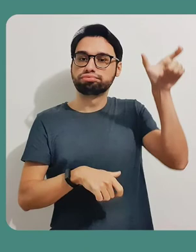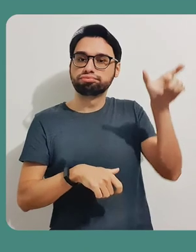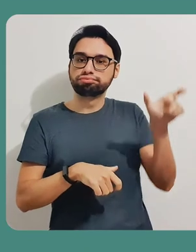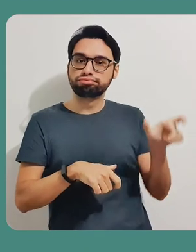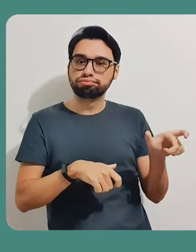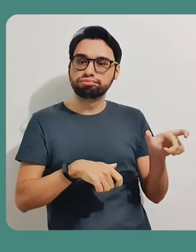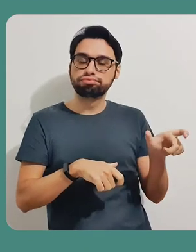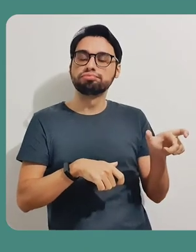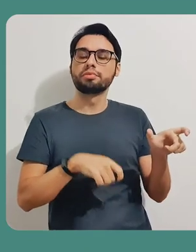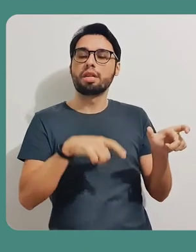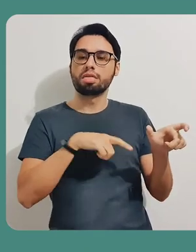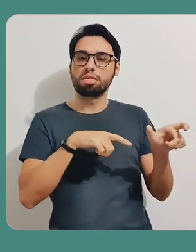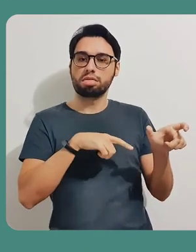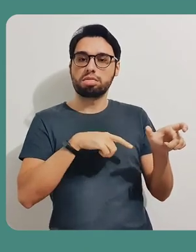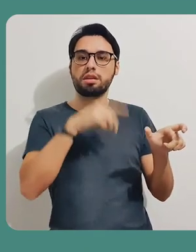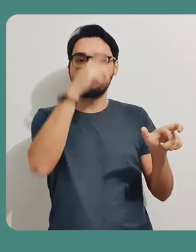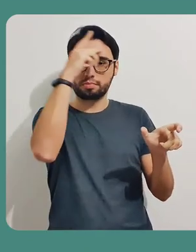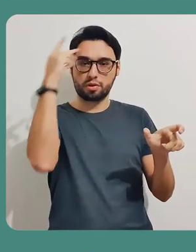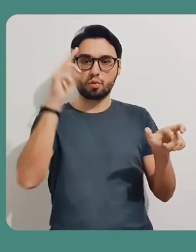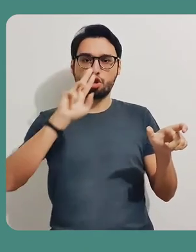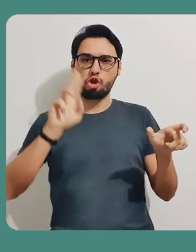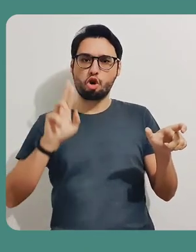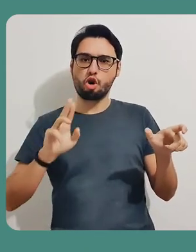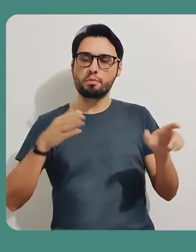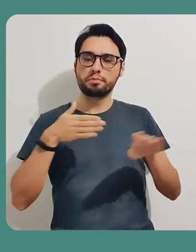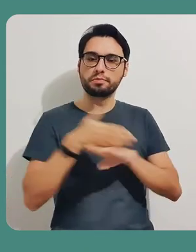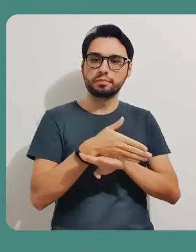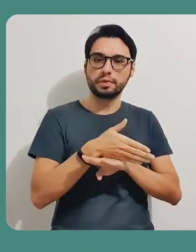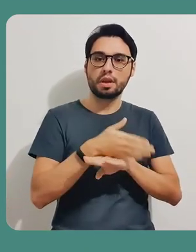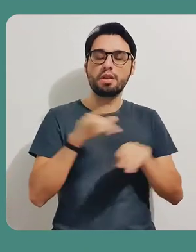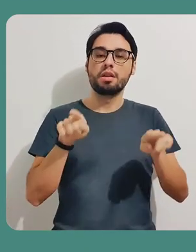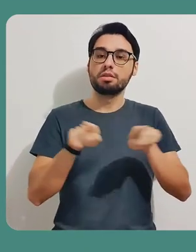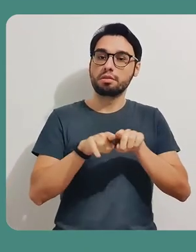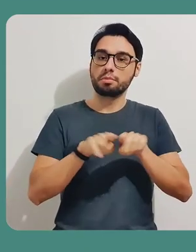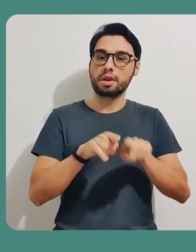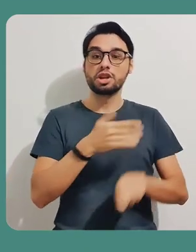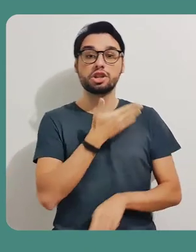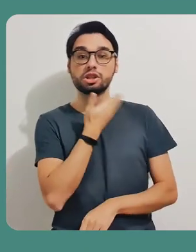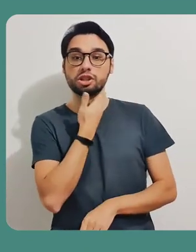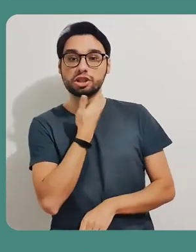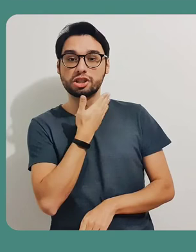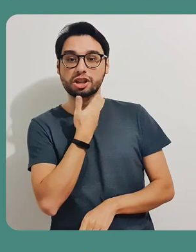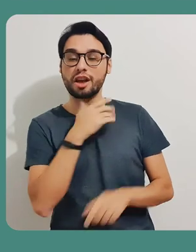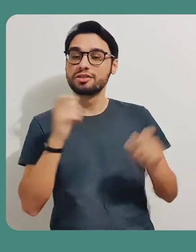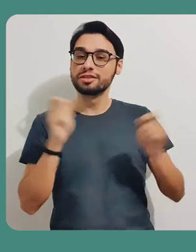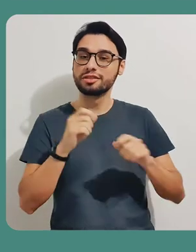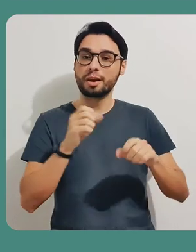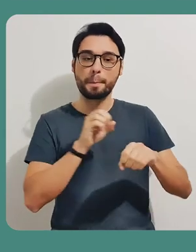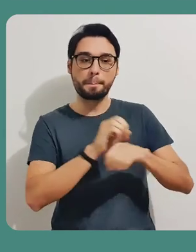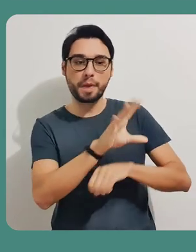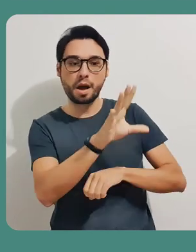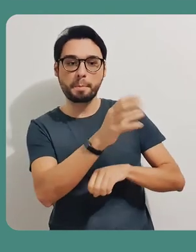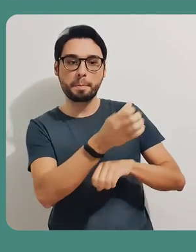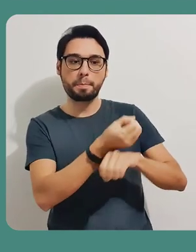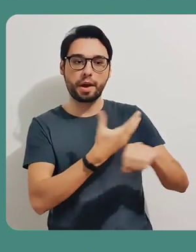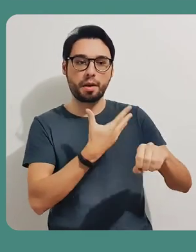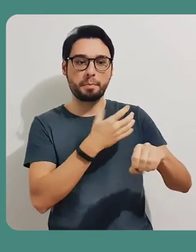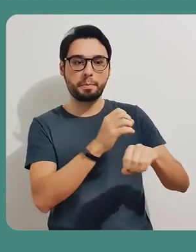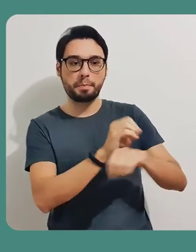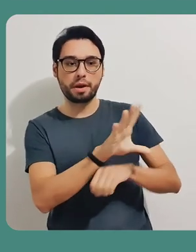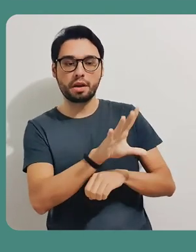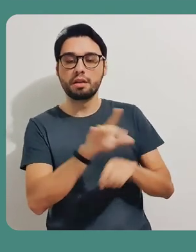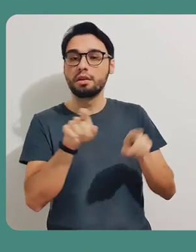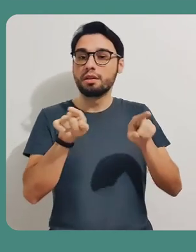que fica disponível nessa lateral ele está daqui nessa lateral você também pode abrir o chat